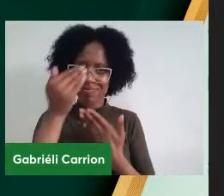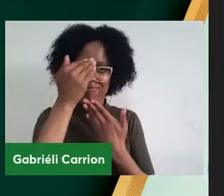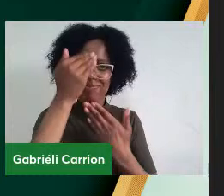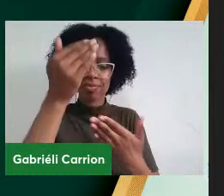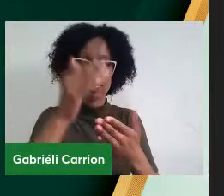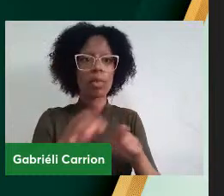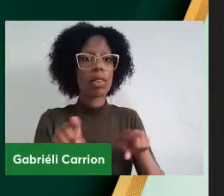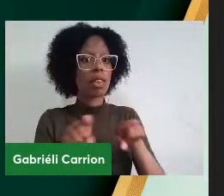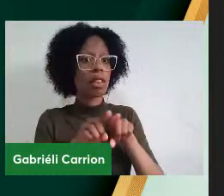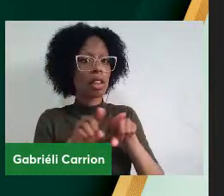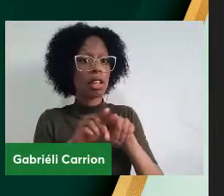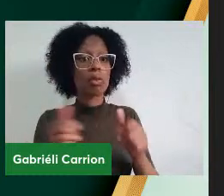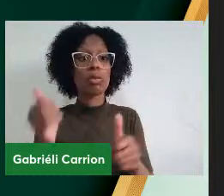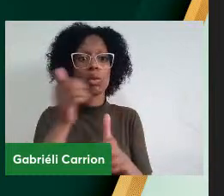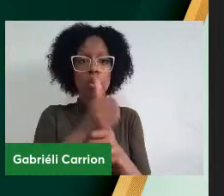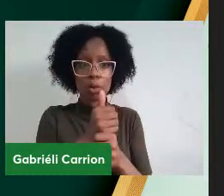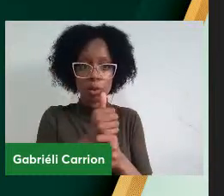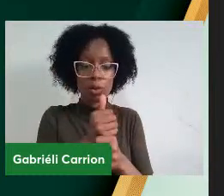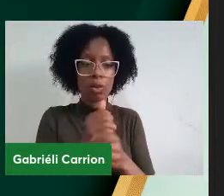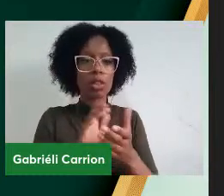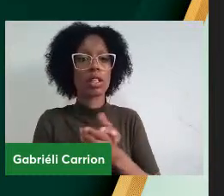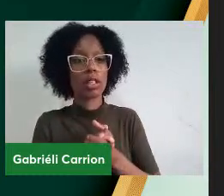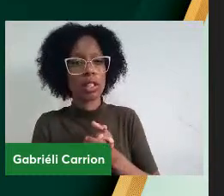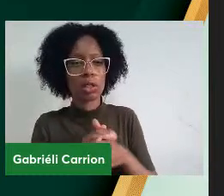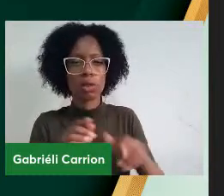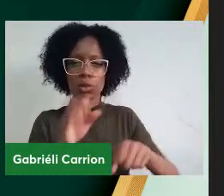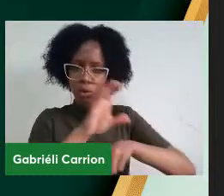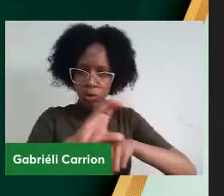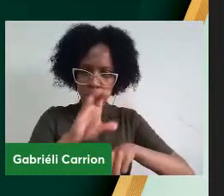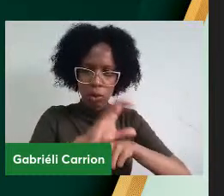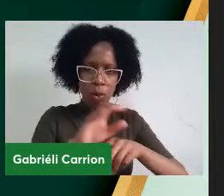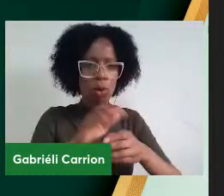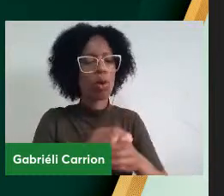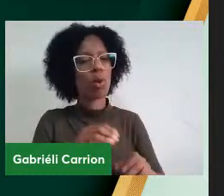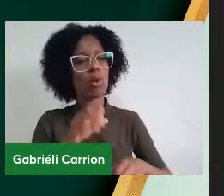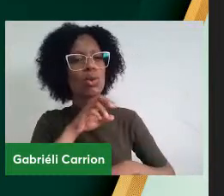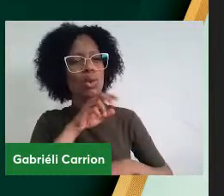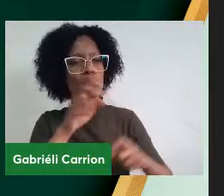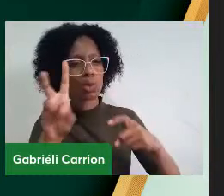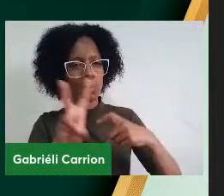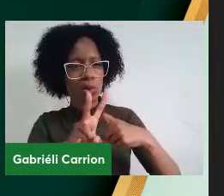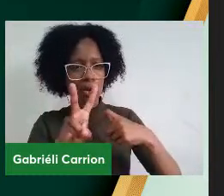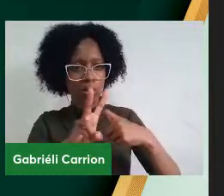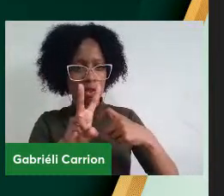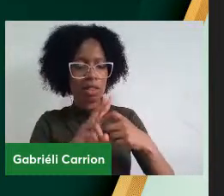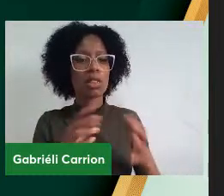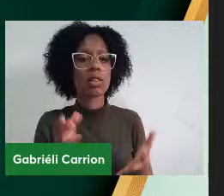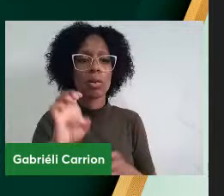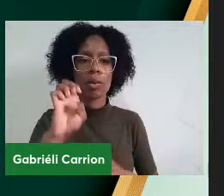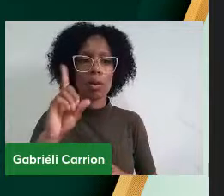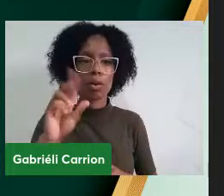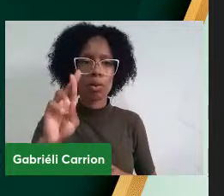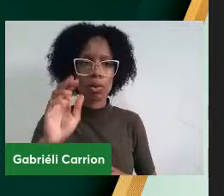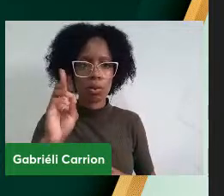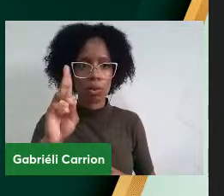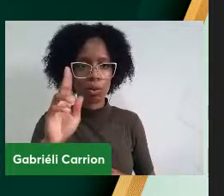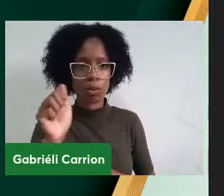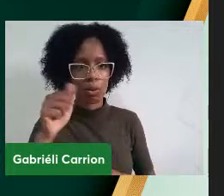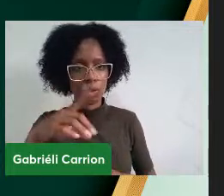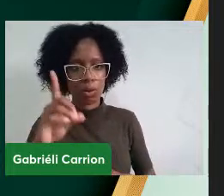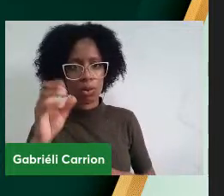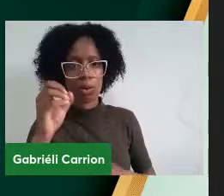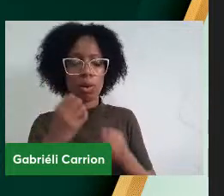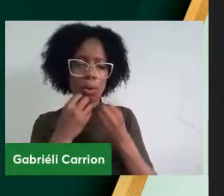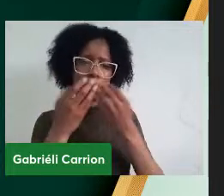Coordenador substituto do curso de Zootecnia, professor Eduardo Brum Schoenbeck. Boa tarde a todos e que